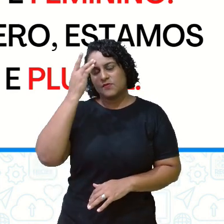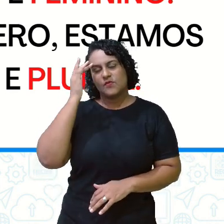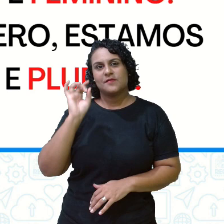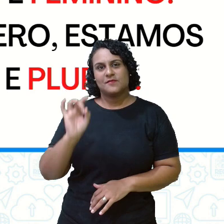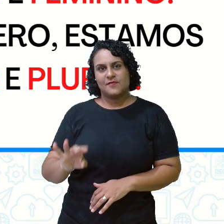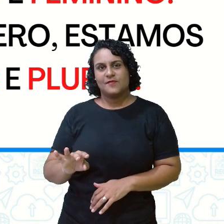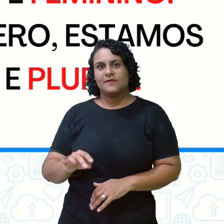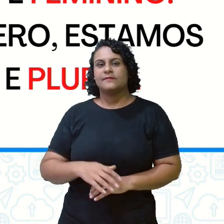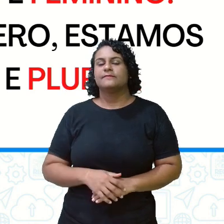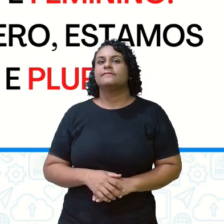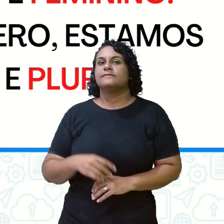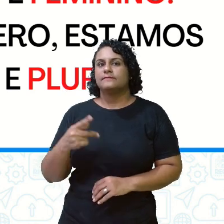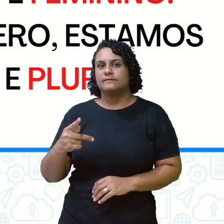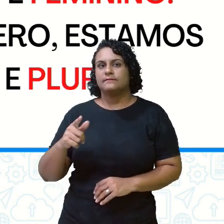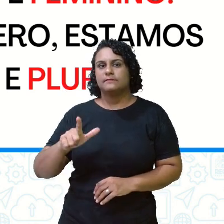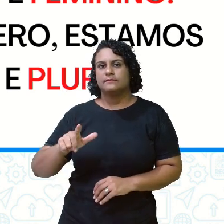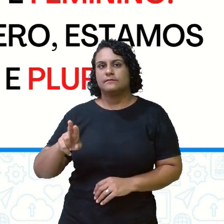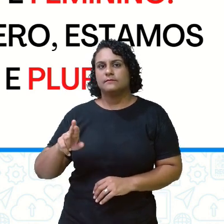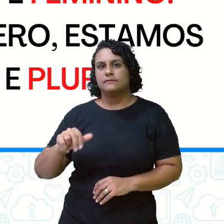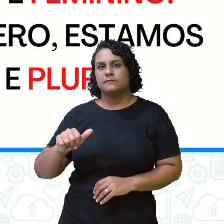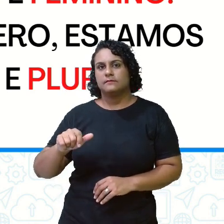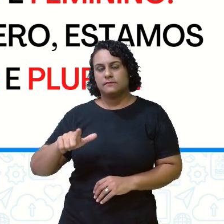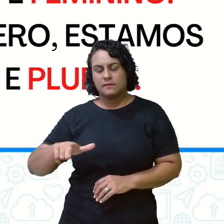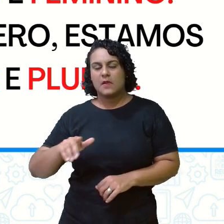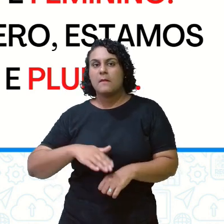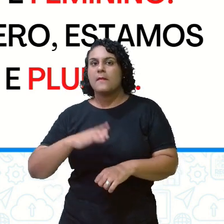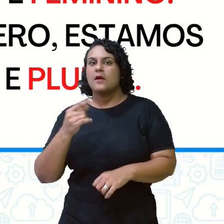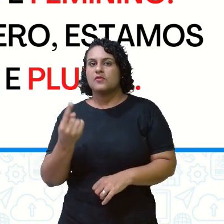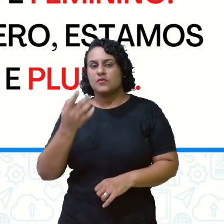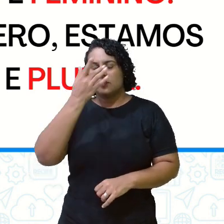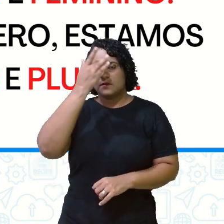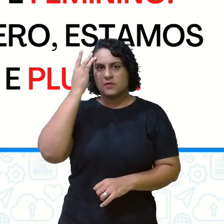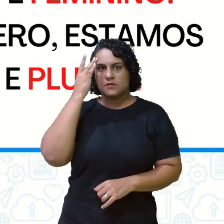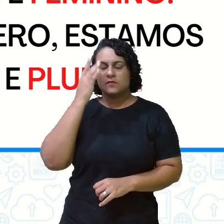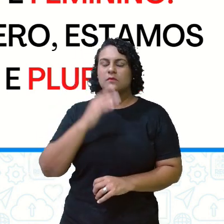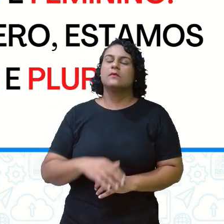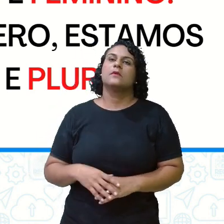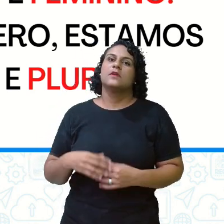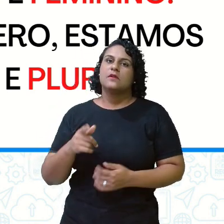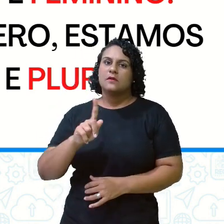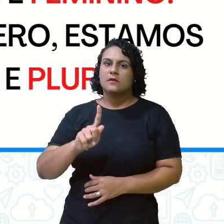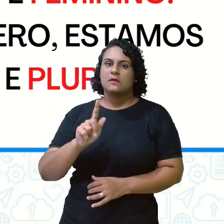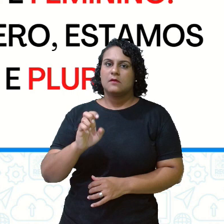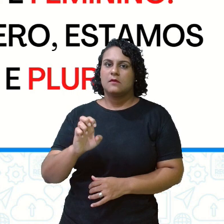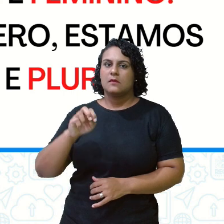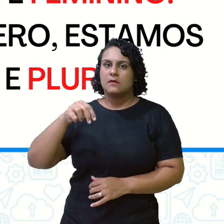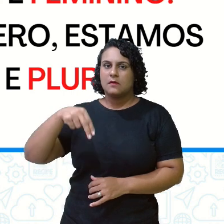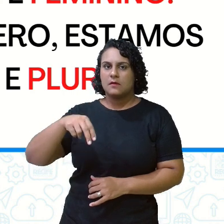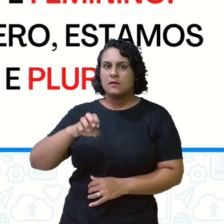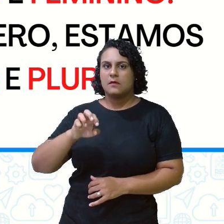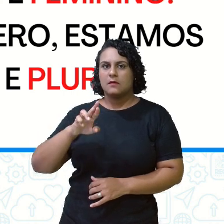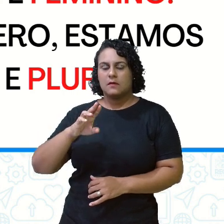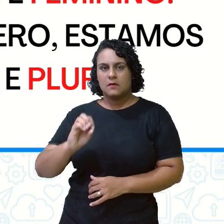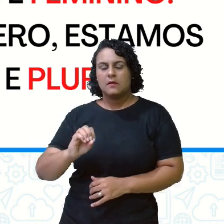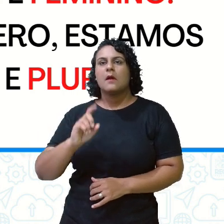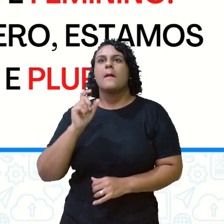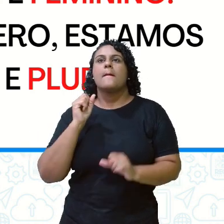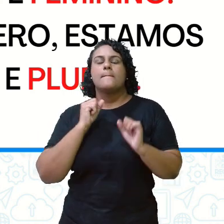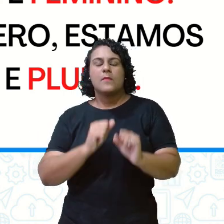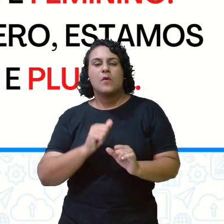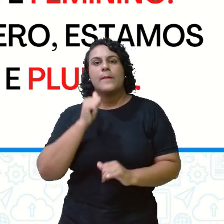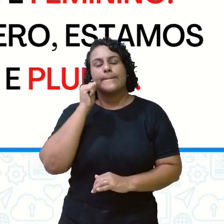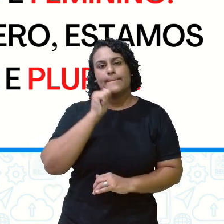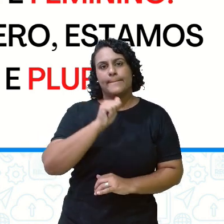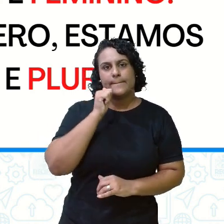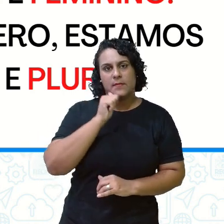pessoa, o plural, mais de uma. E o gênero, quando a gente diz A menina, a gente está se referindo